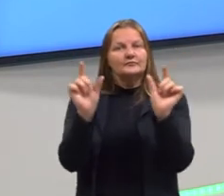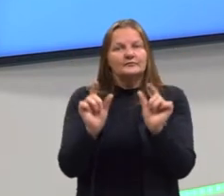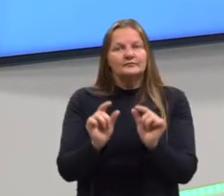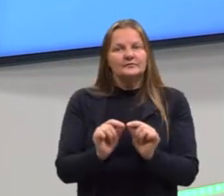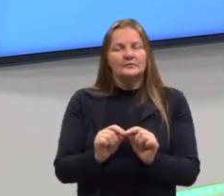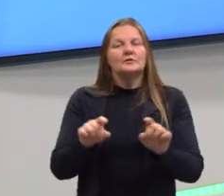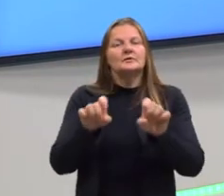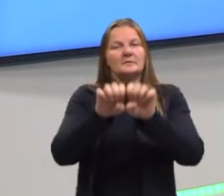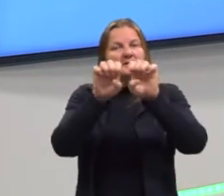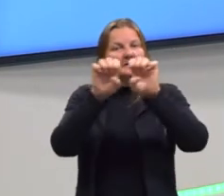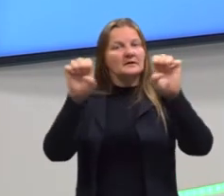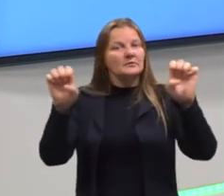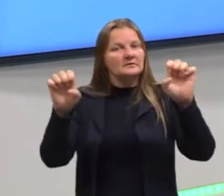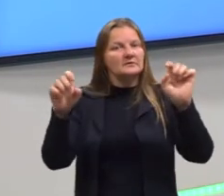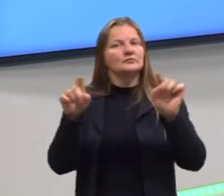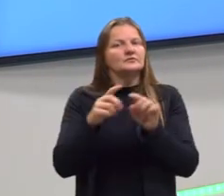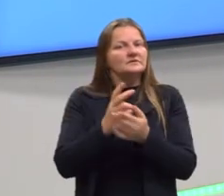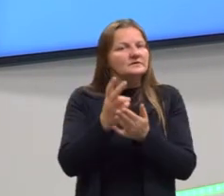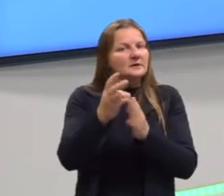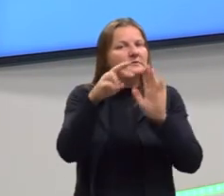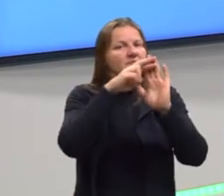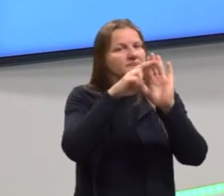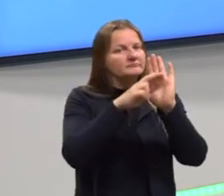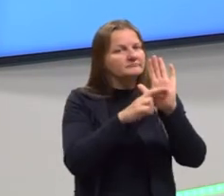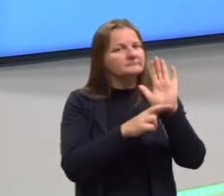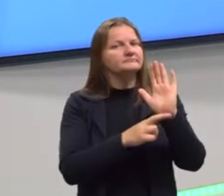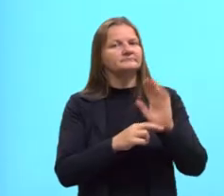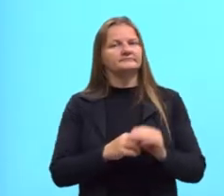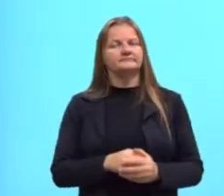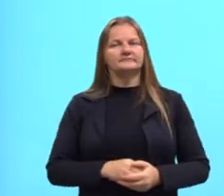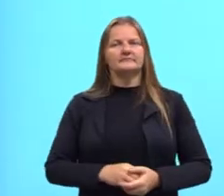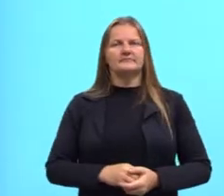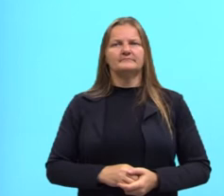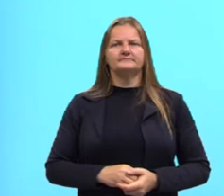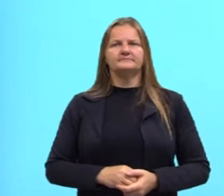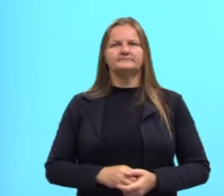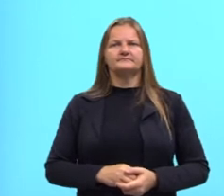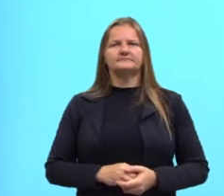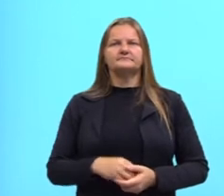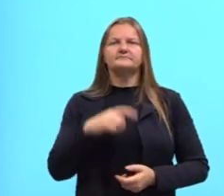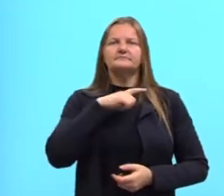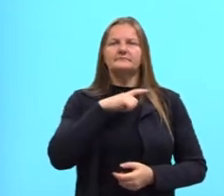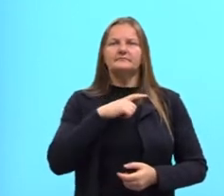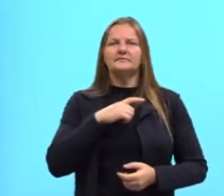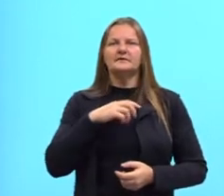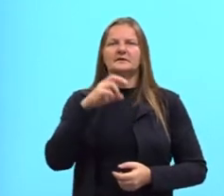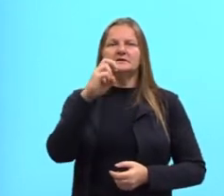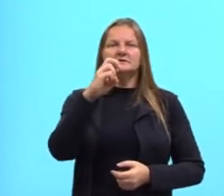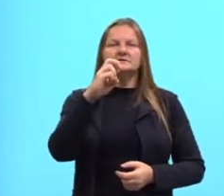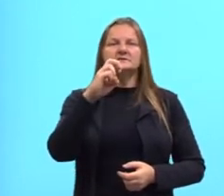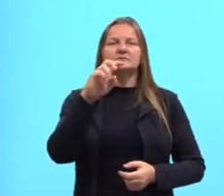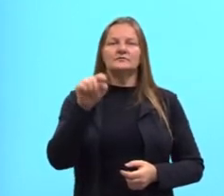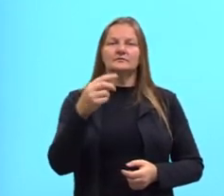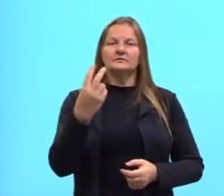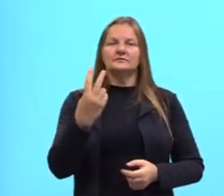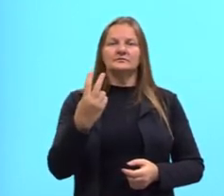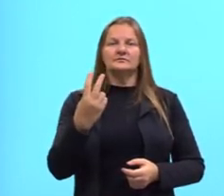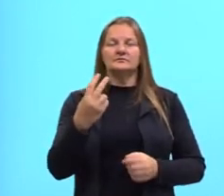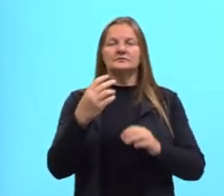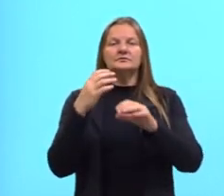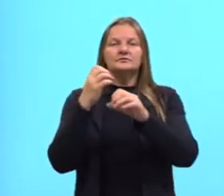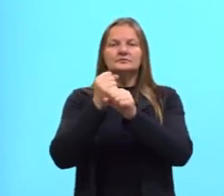quanto uma equação mas seguimos ali a nossa ordem aqui nós tínhamos estes 5,2